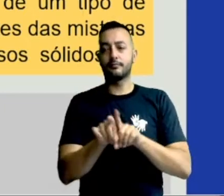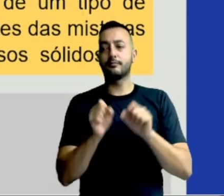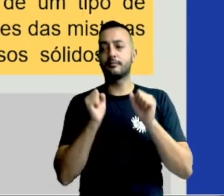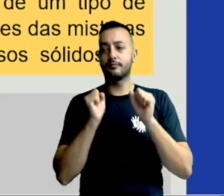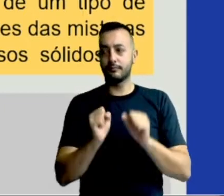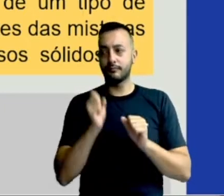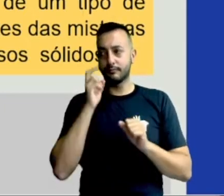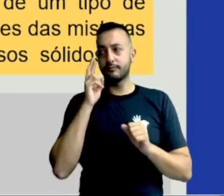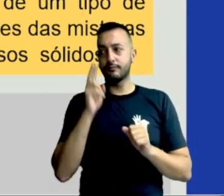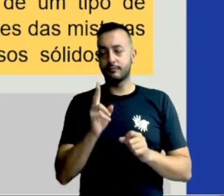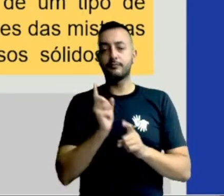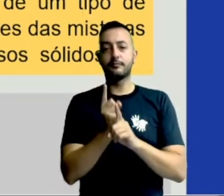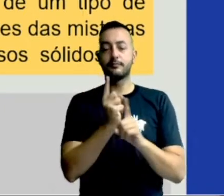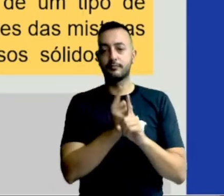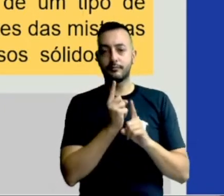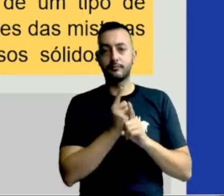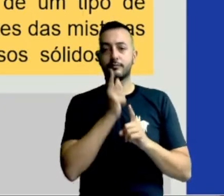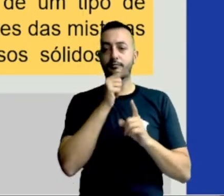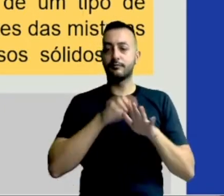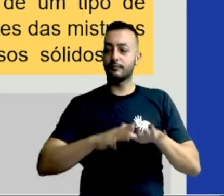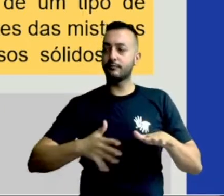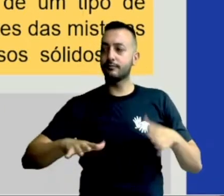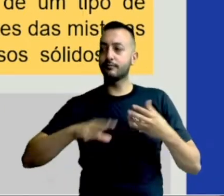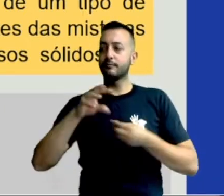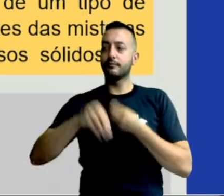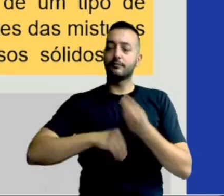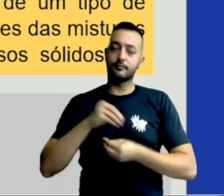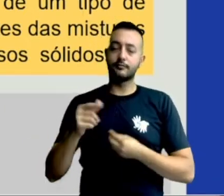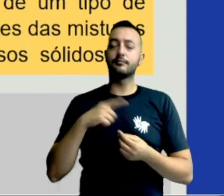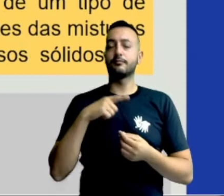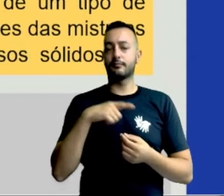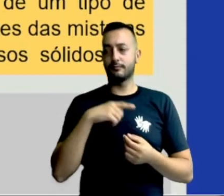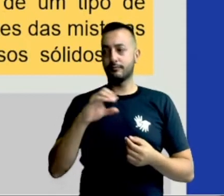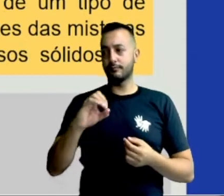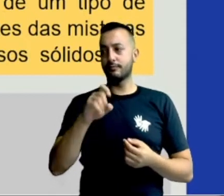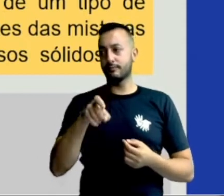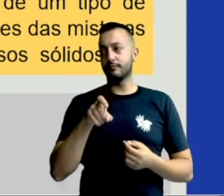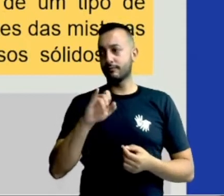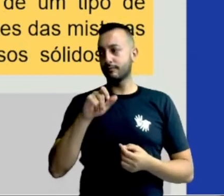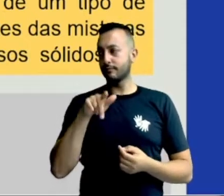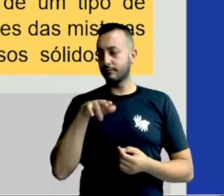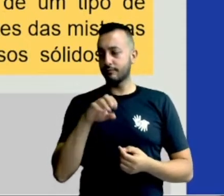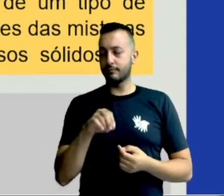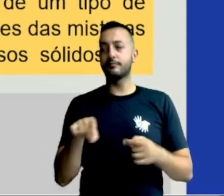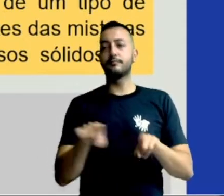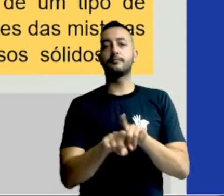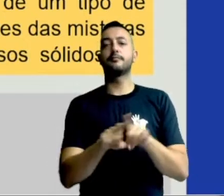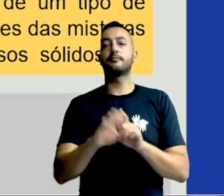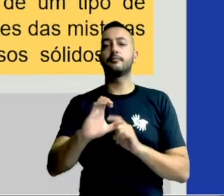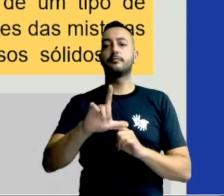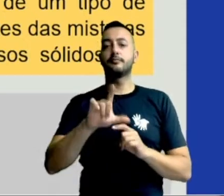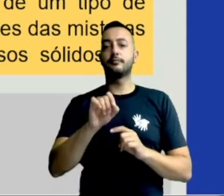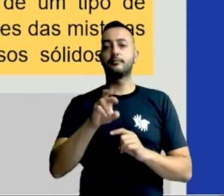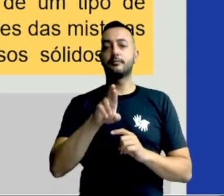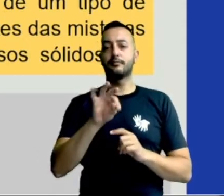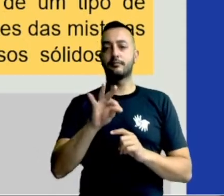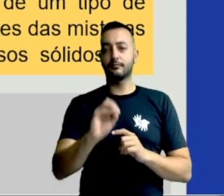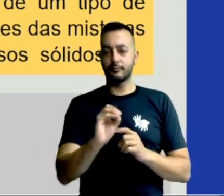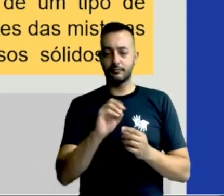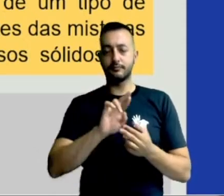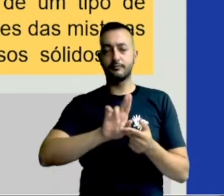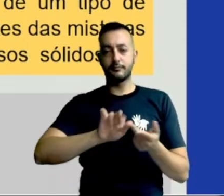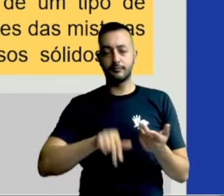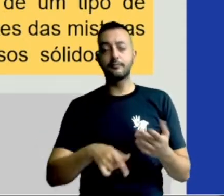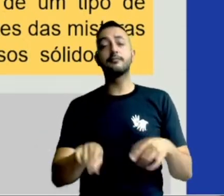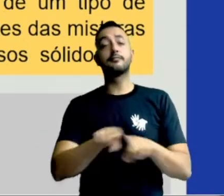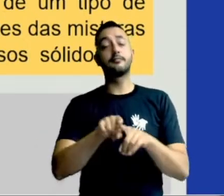que encontramos mistura na água do mar, ó, água, oxigênio, cloreto de sódio e outros minerais. E